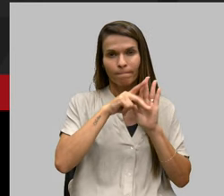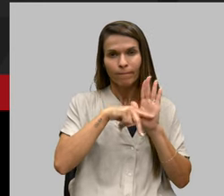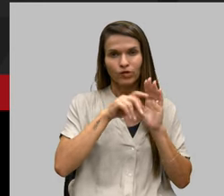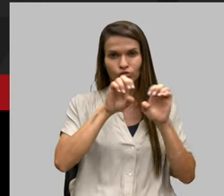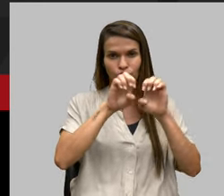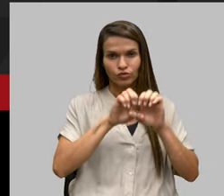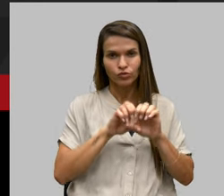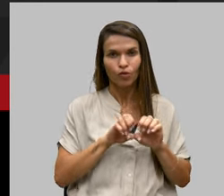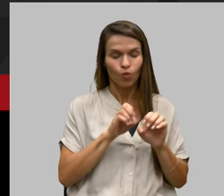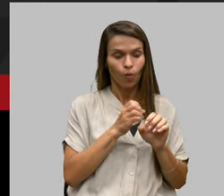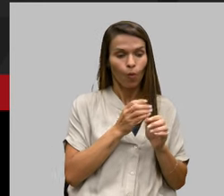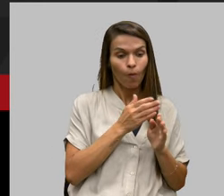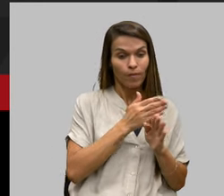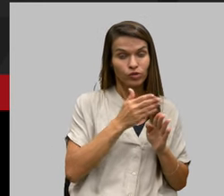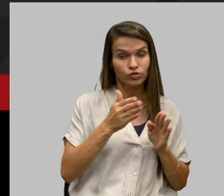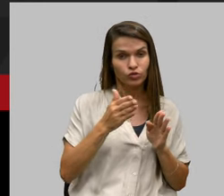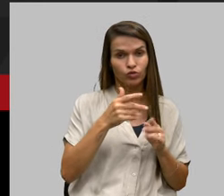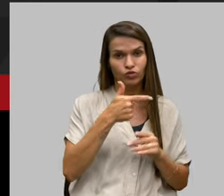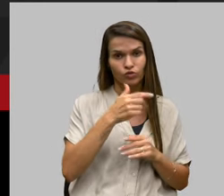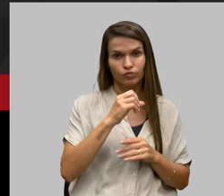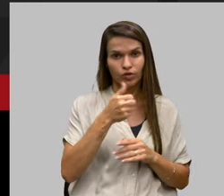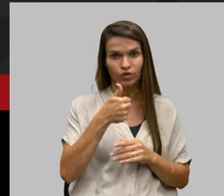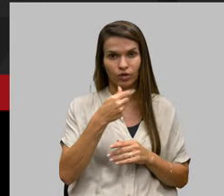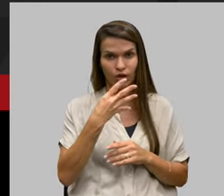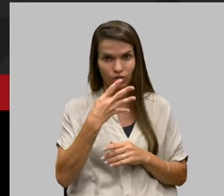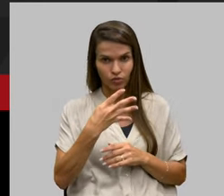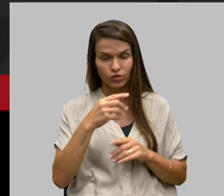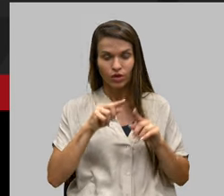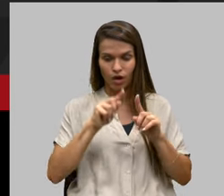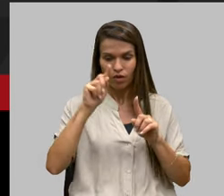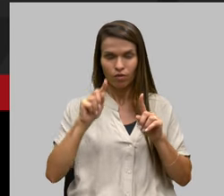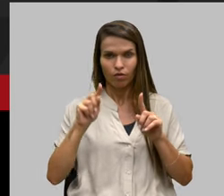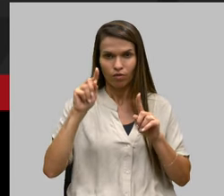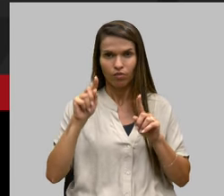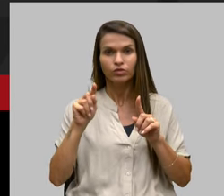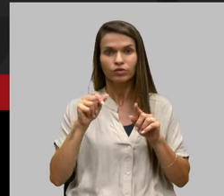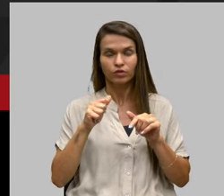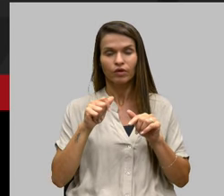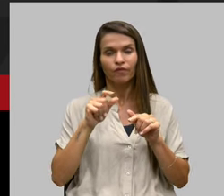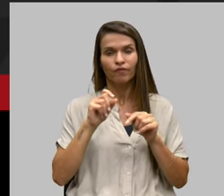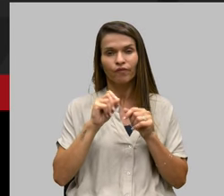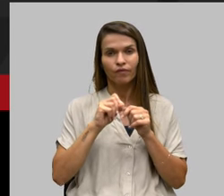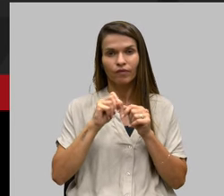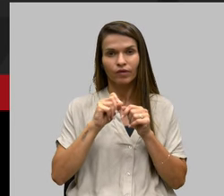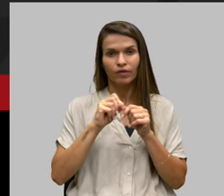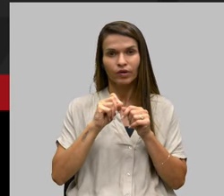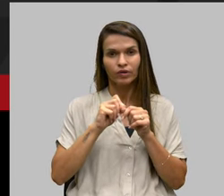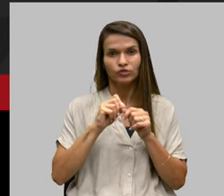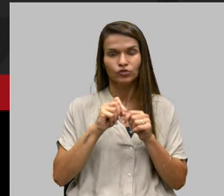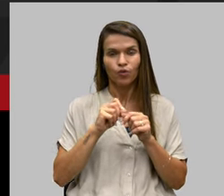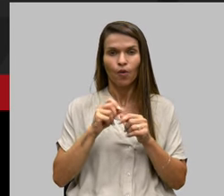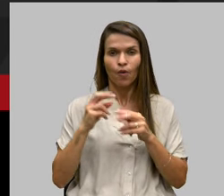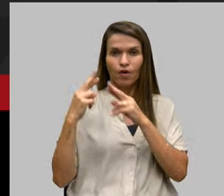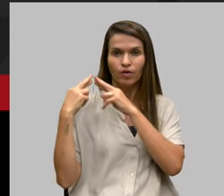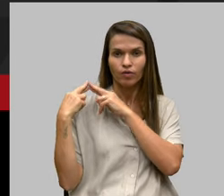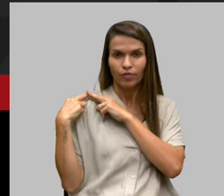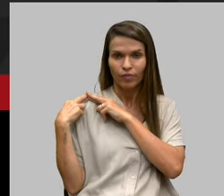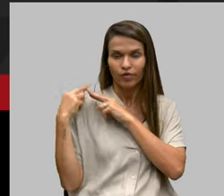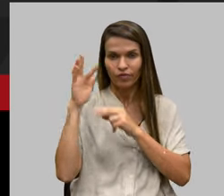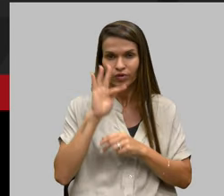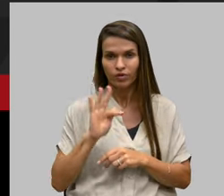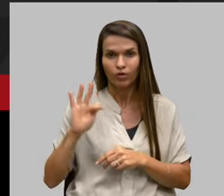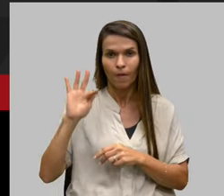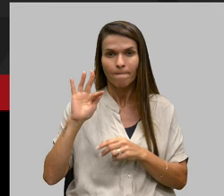desde 2014 e esse era o gráfico dos aportes que seriam feitos e do ente federativo para aquele regime